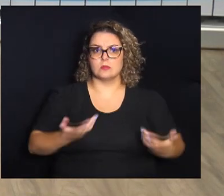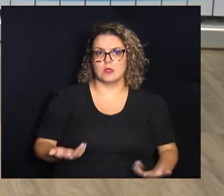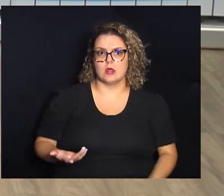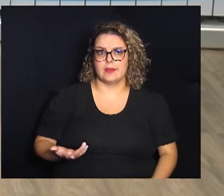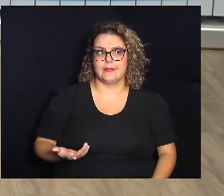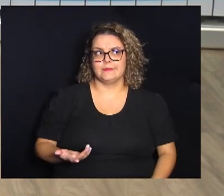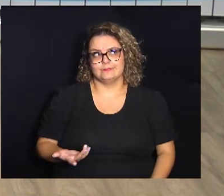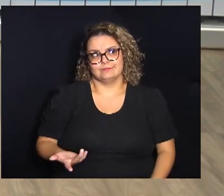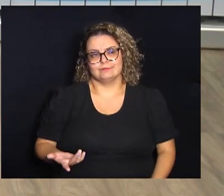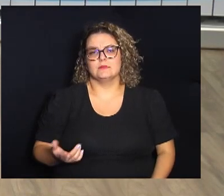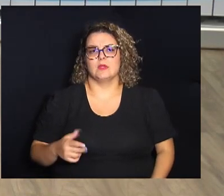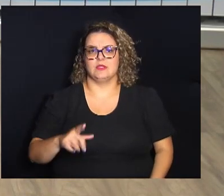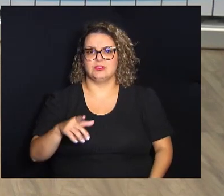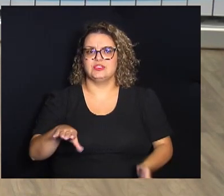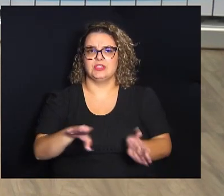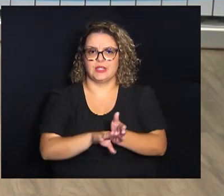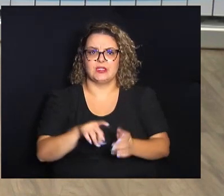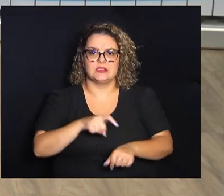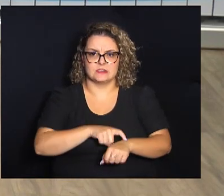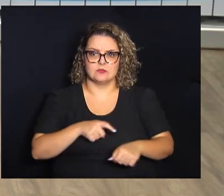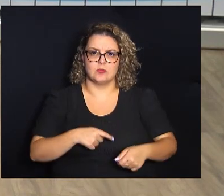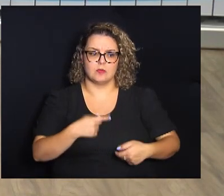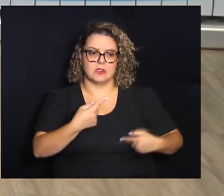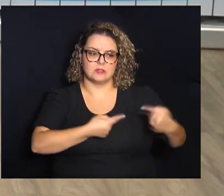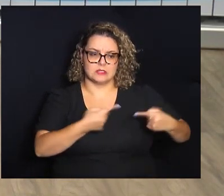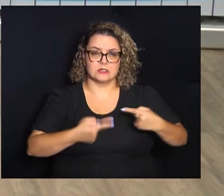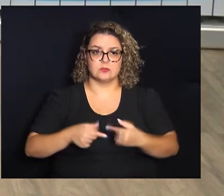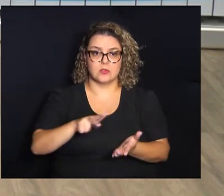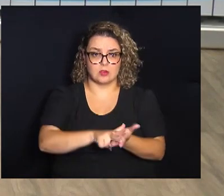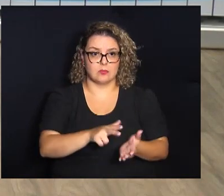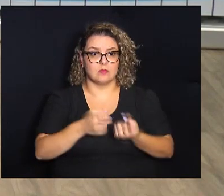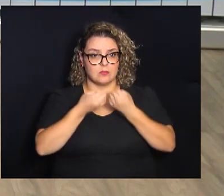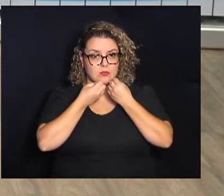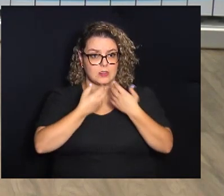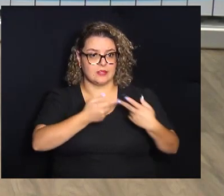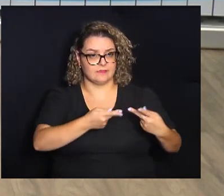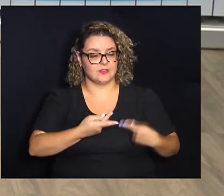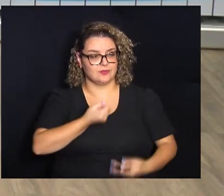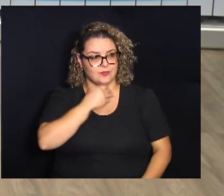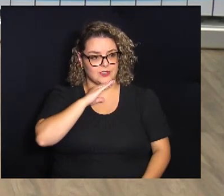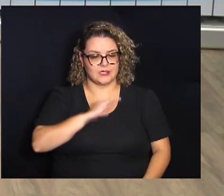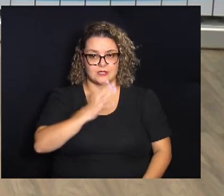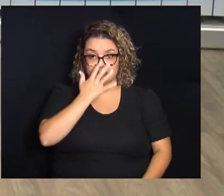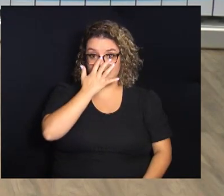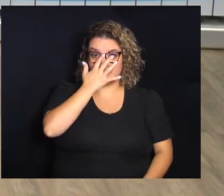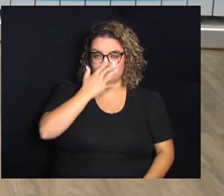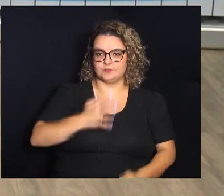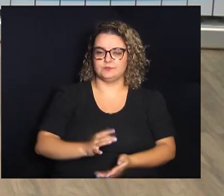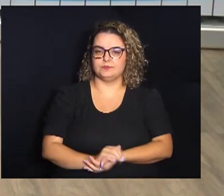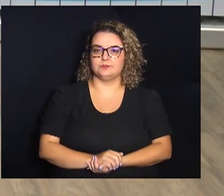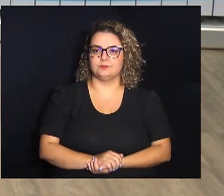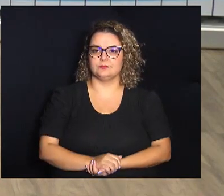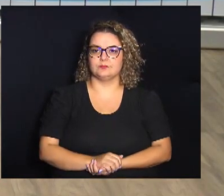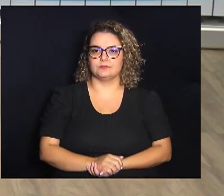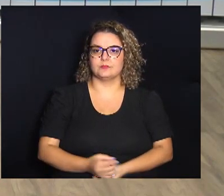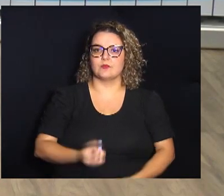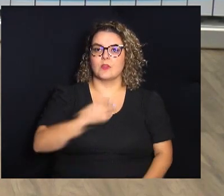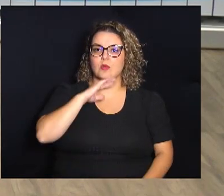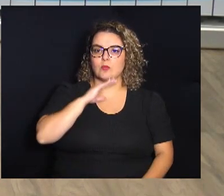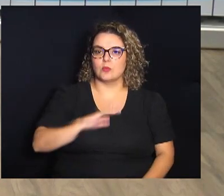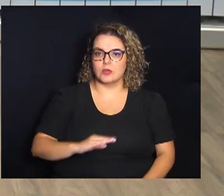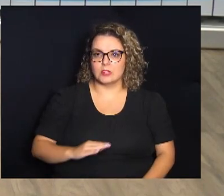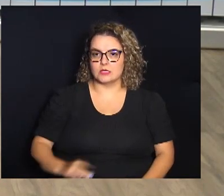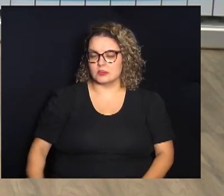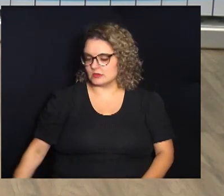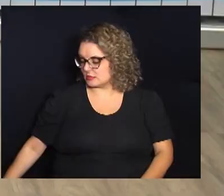essa discussão sobre uma regulamentação. Seja bem-vindo e boa tarde. Muito boa tarde, o pessoal da